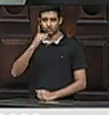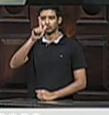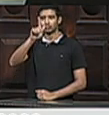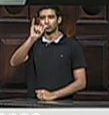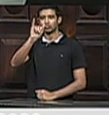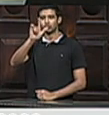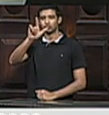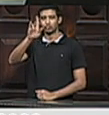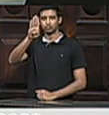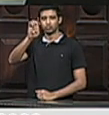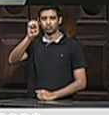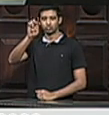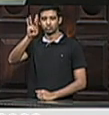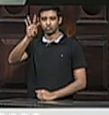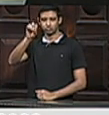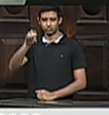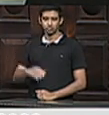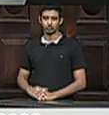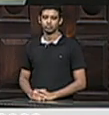3-1. Deputado Dica.